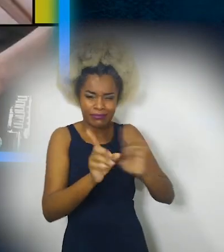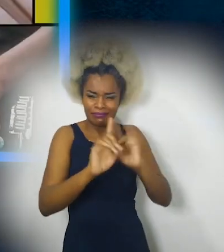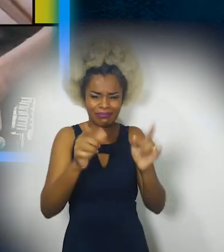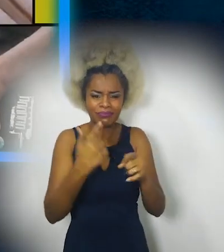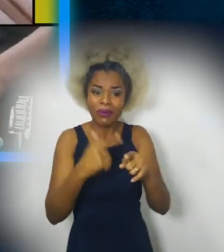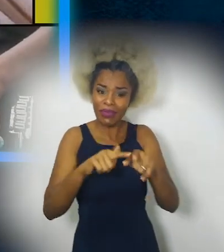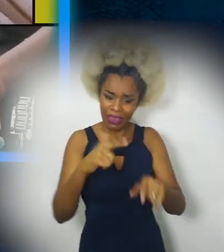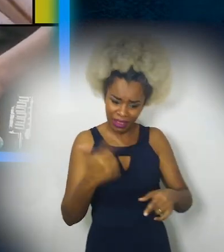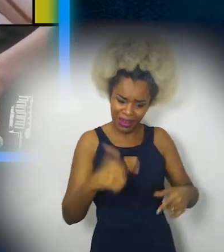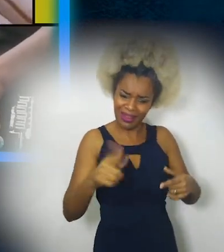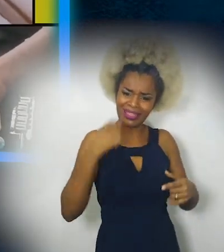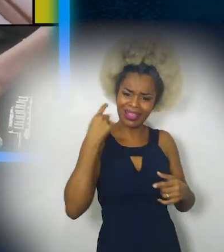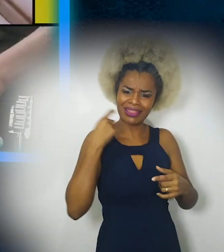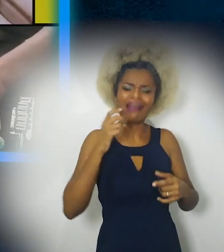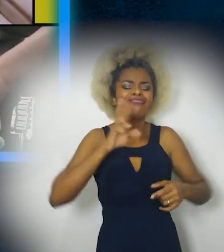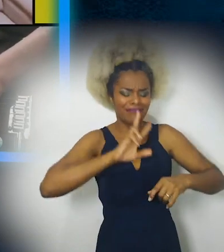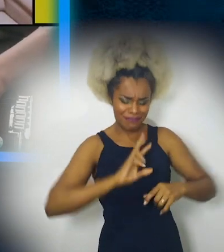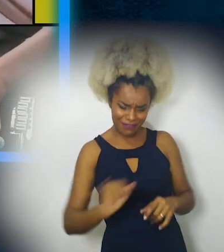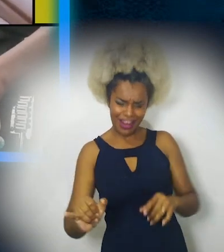tentar? Por que não